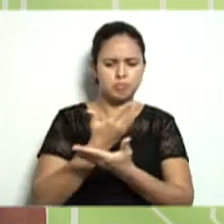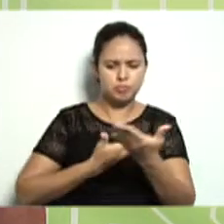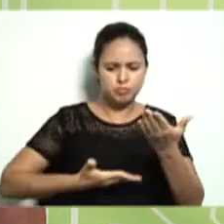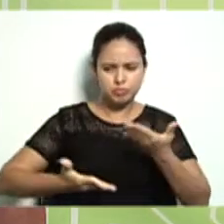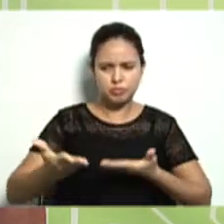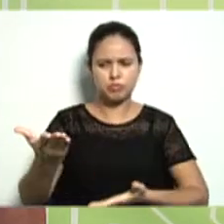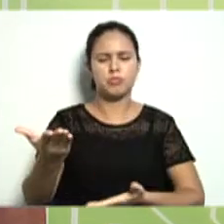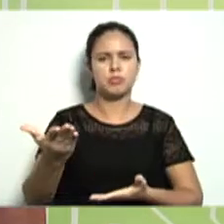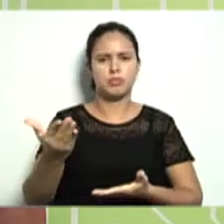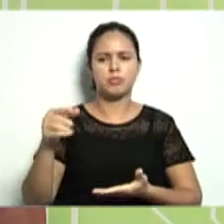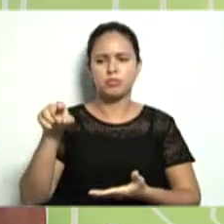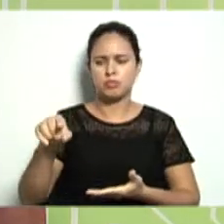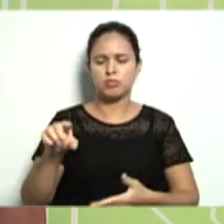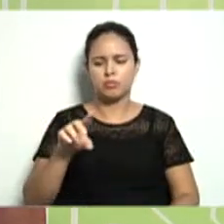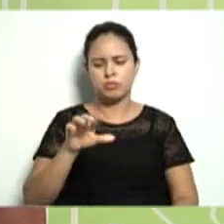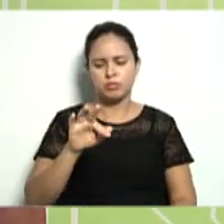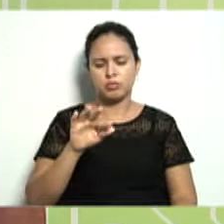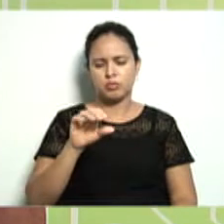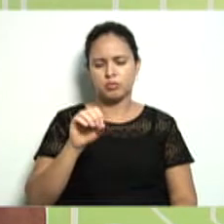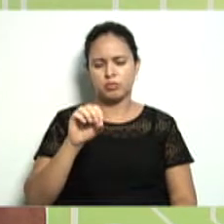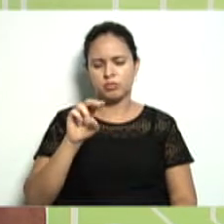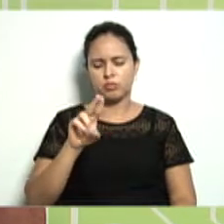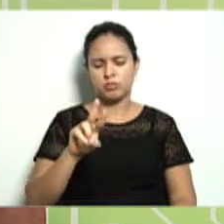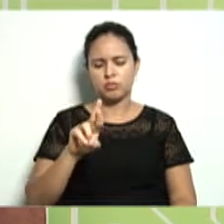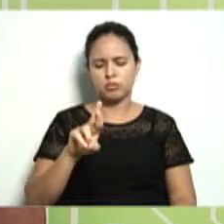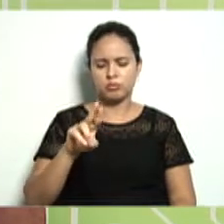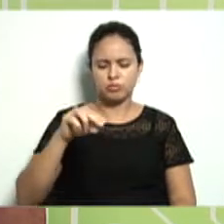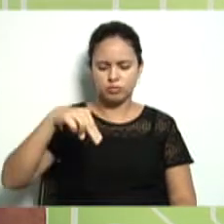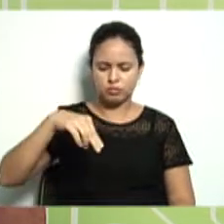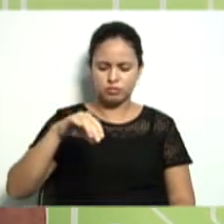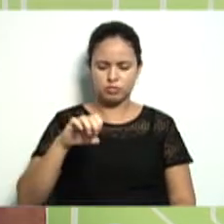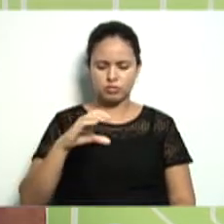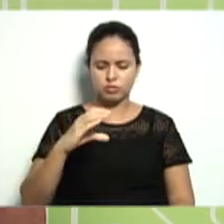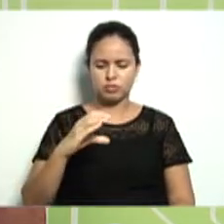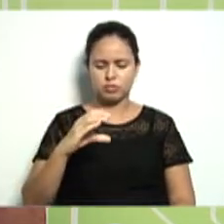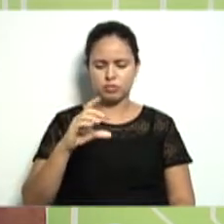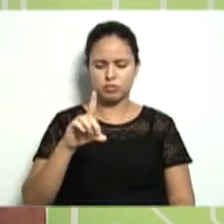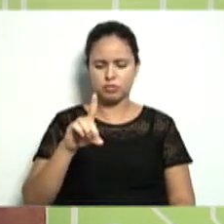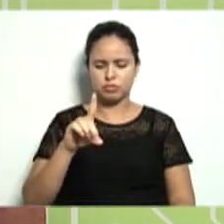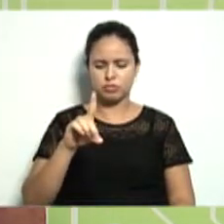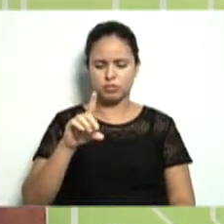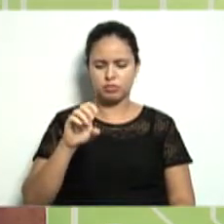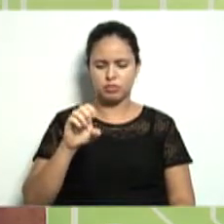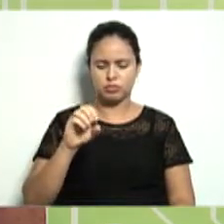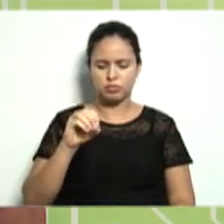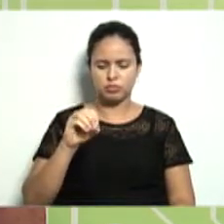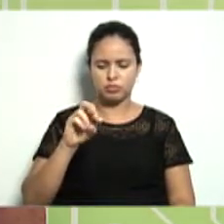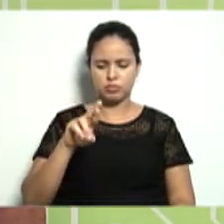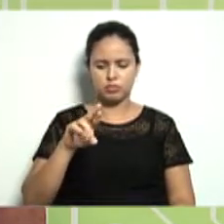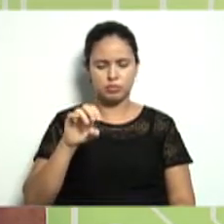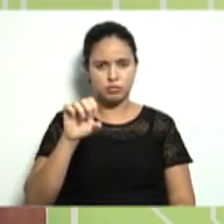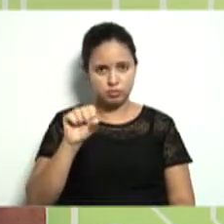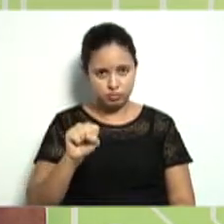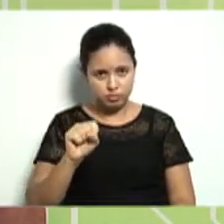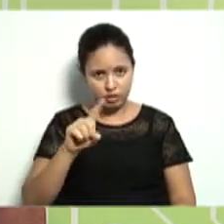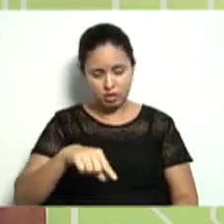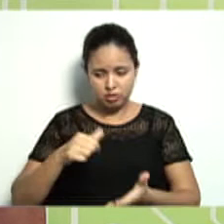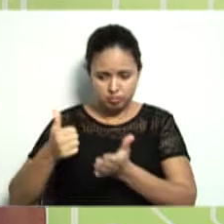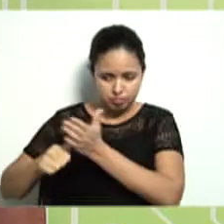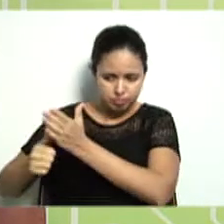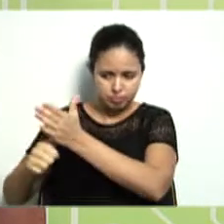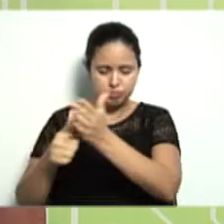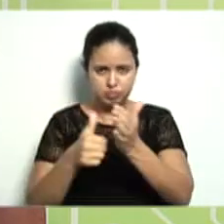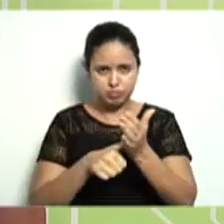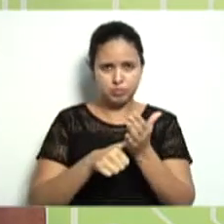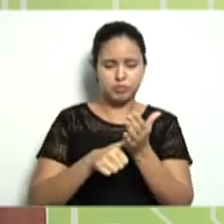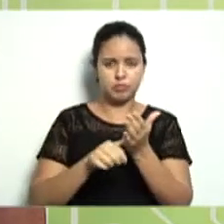os fornecedores, com todos os cooperados, quando eu consigo ter essa interação entre nós cooperados, nós conseguimos